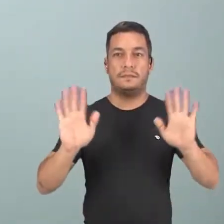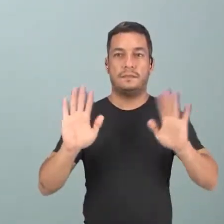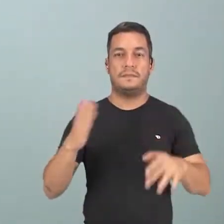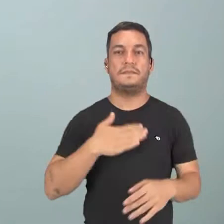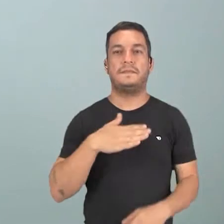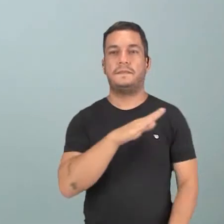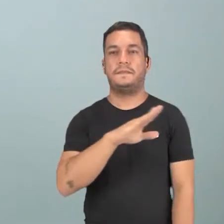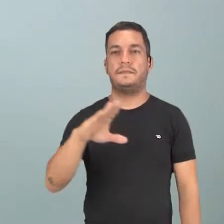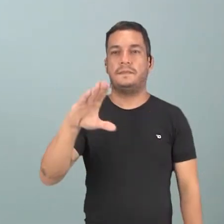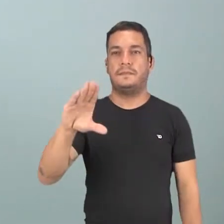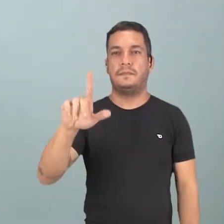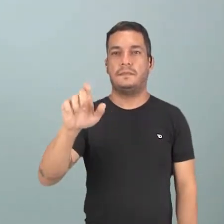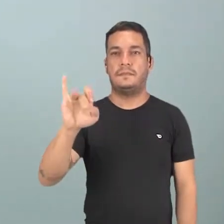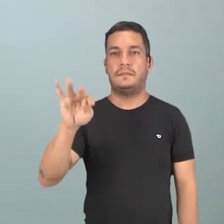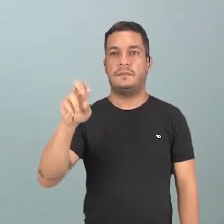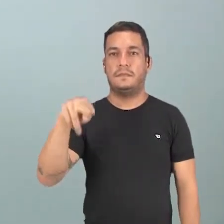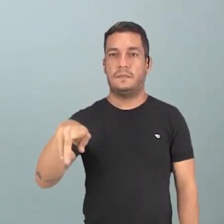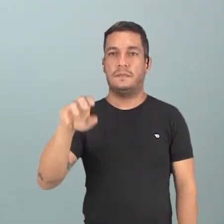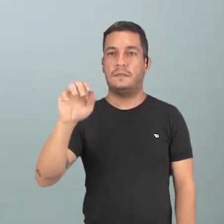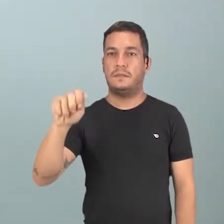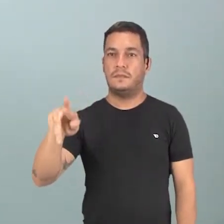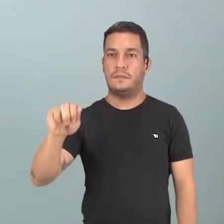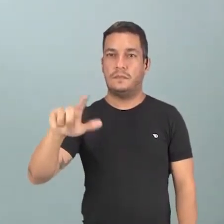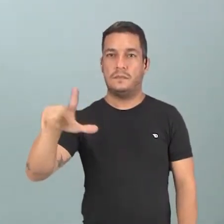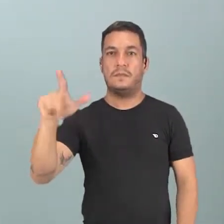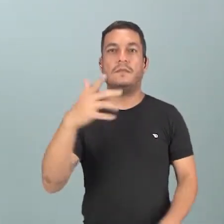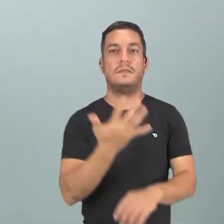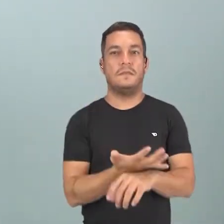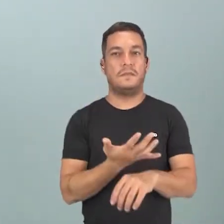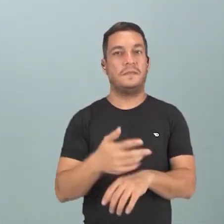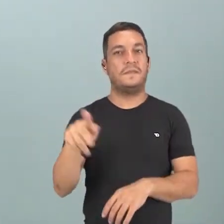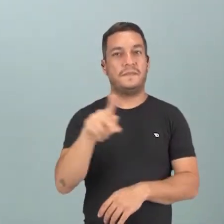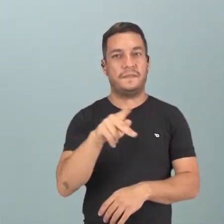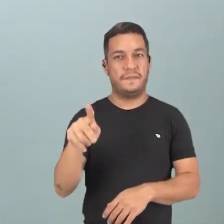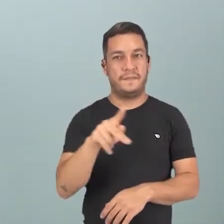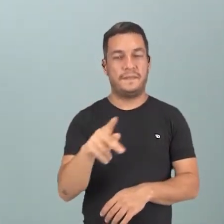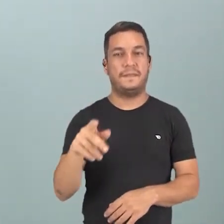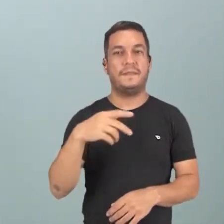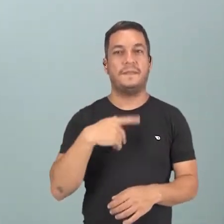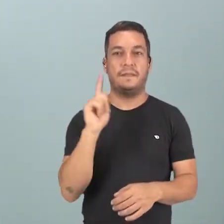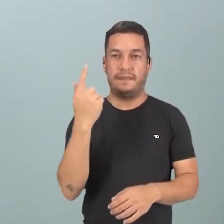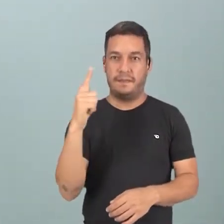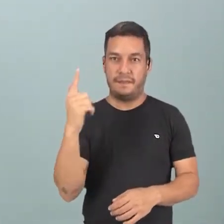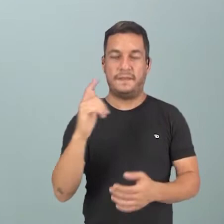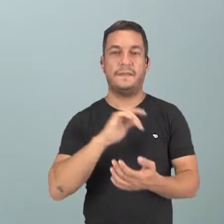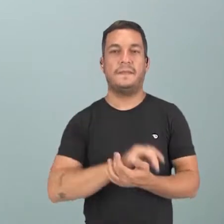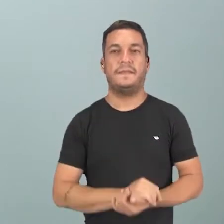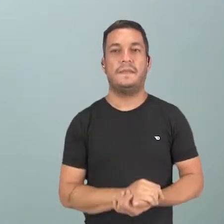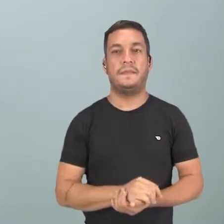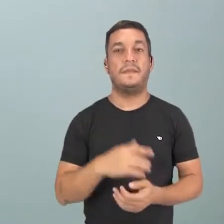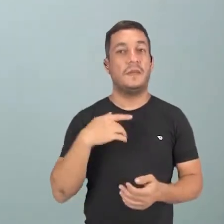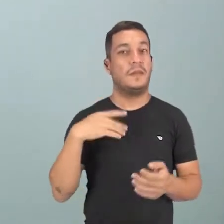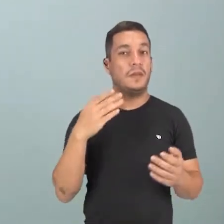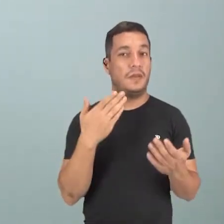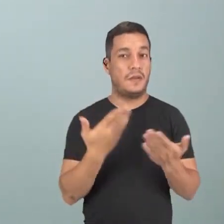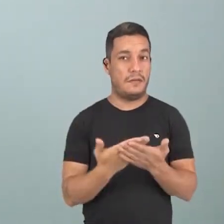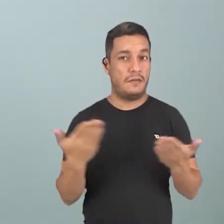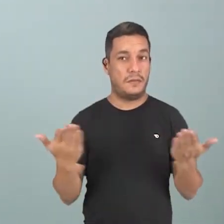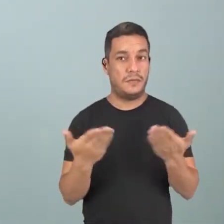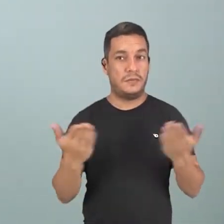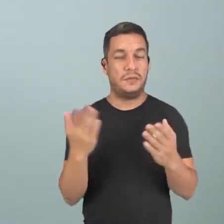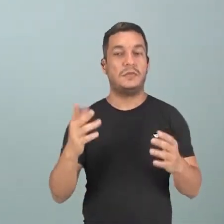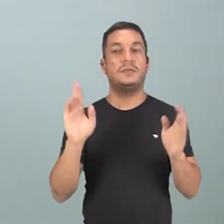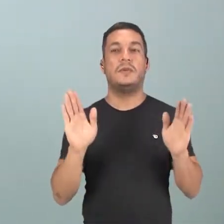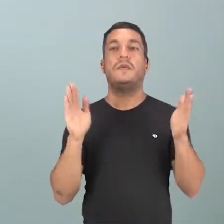Olá, meu nome é Cleilton Amaral, professor de Geografia, e o nosso estudo de hoje aplica-se aos alunos do 8º